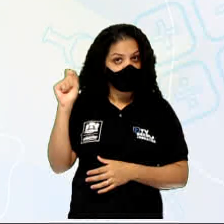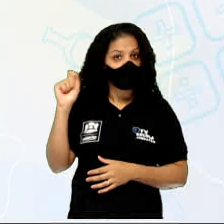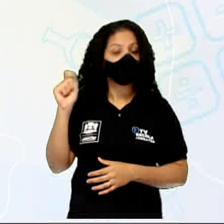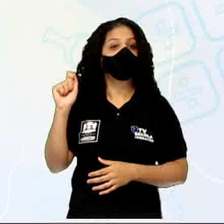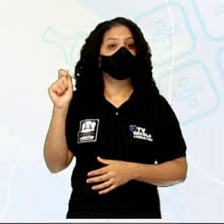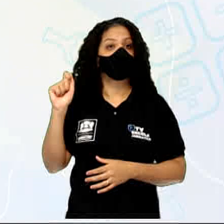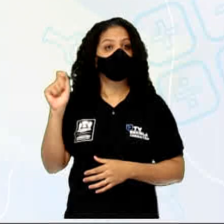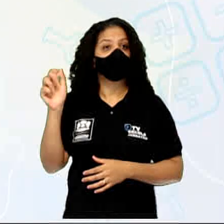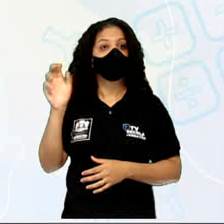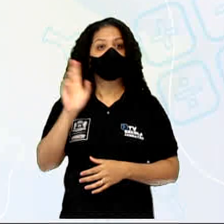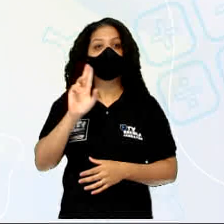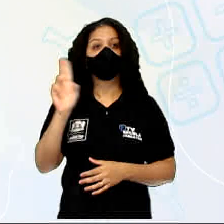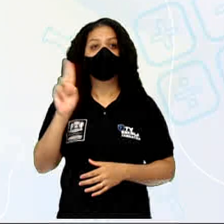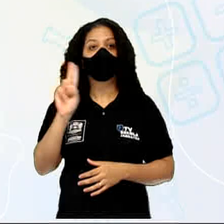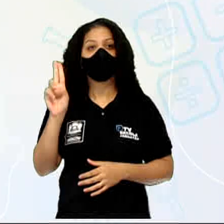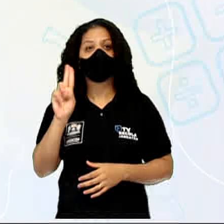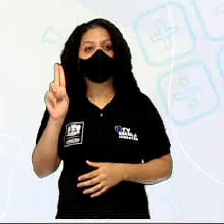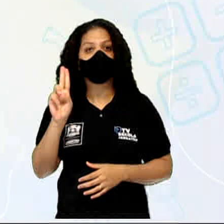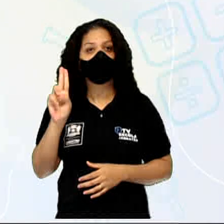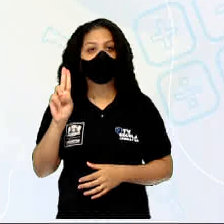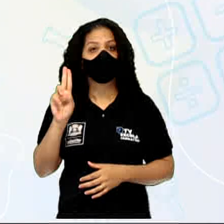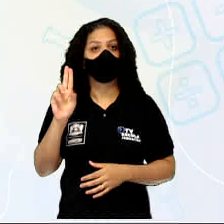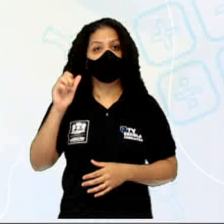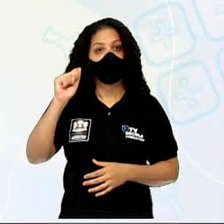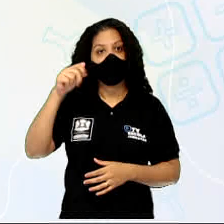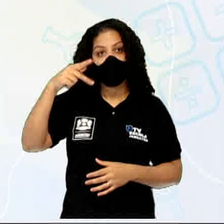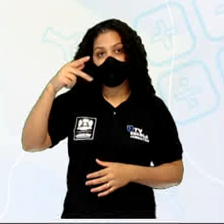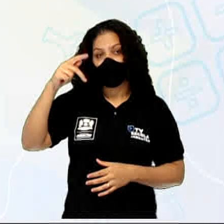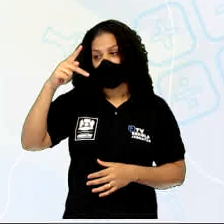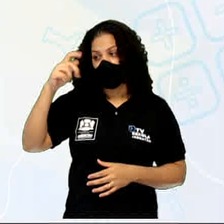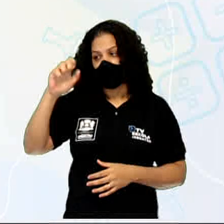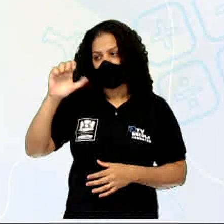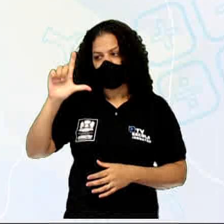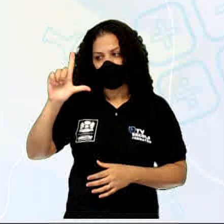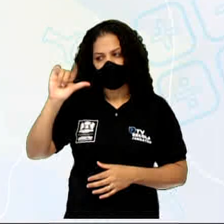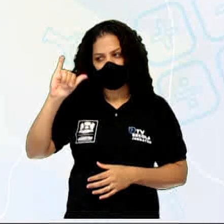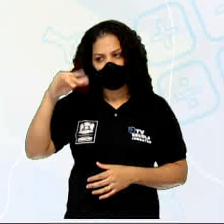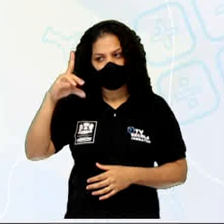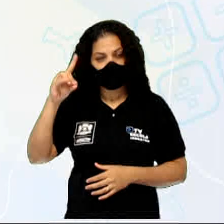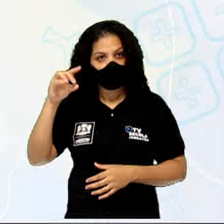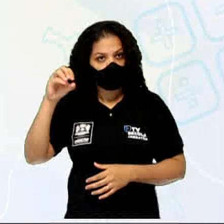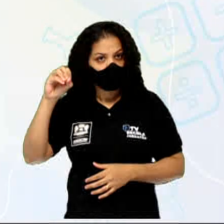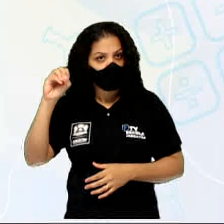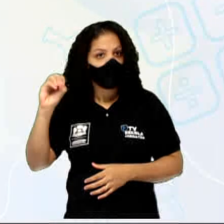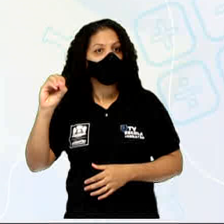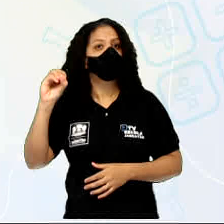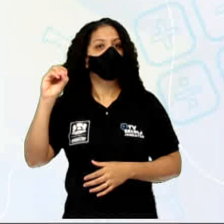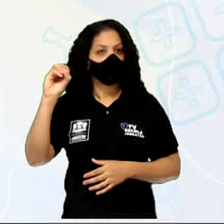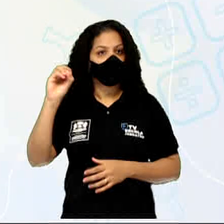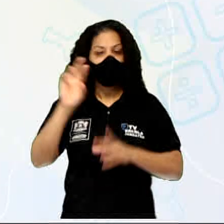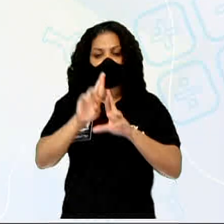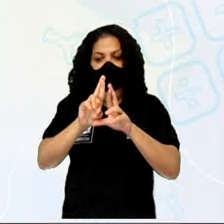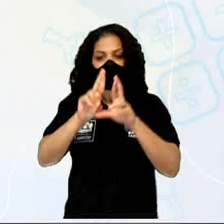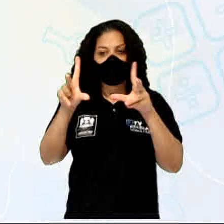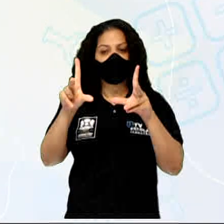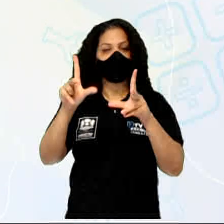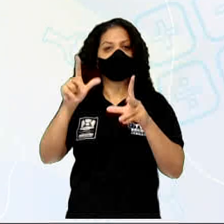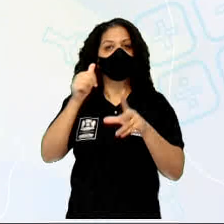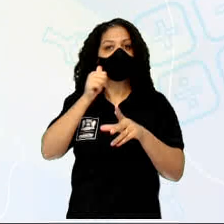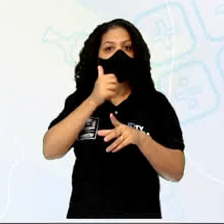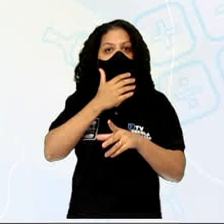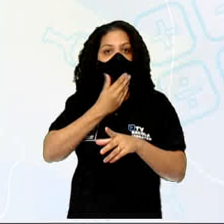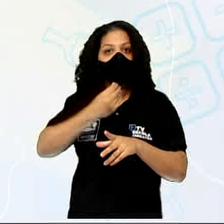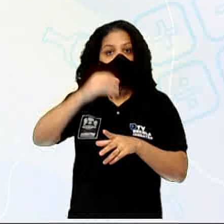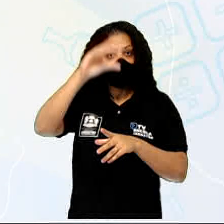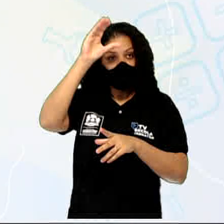diferenciá-lo de seu tio Joaquim Terrón, pintor e desenhista publicitário, com quem aos 3 anos descobriu